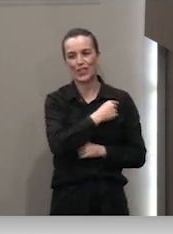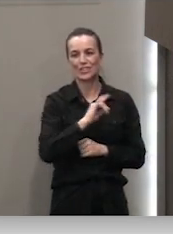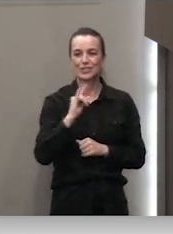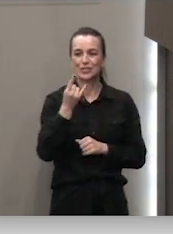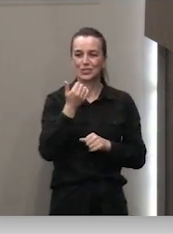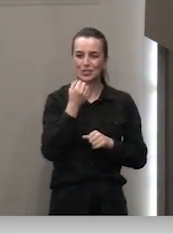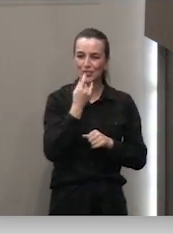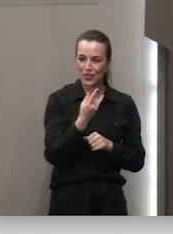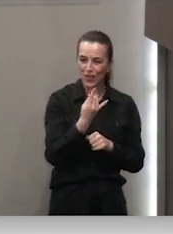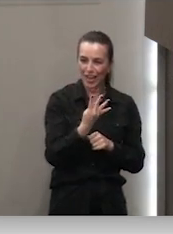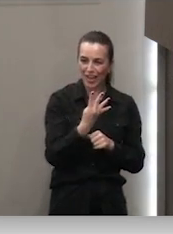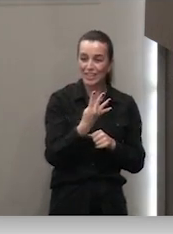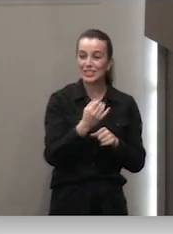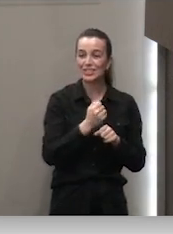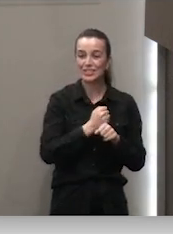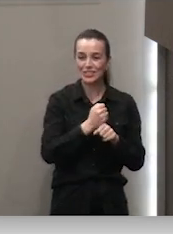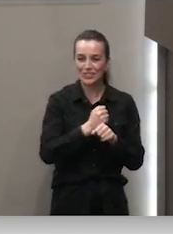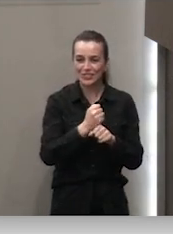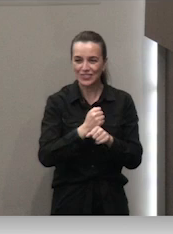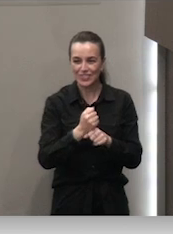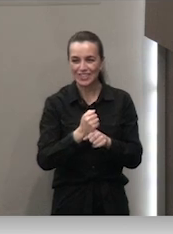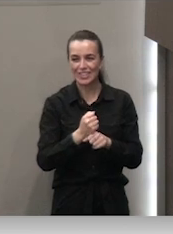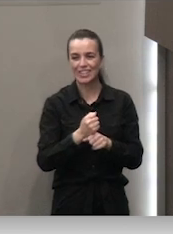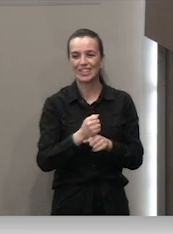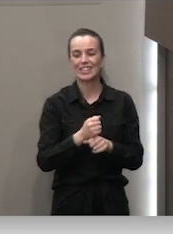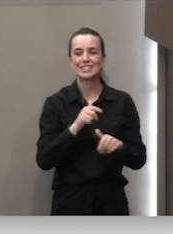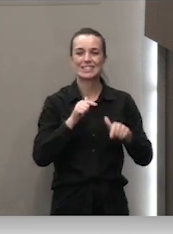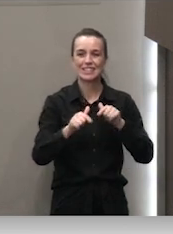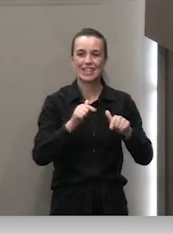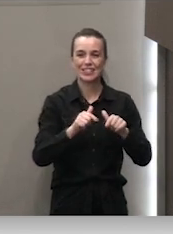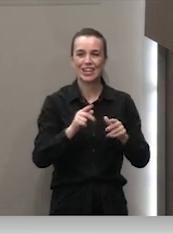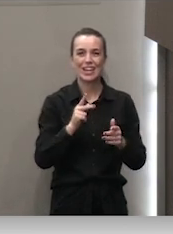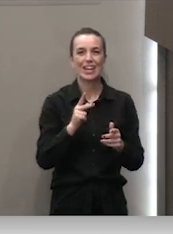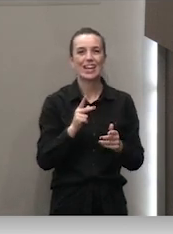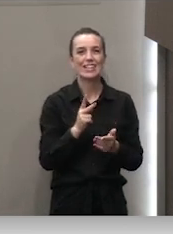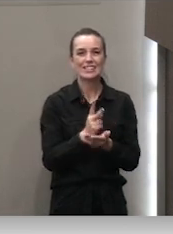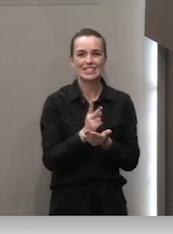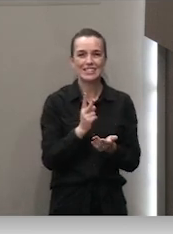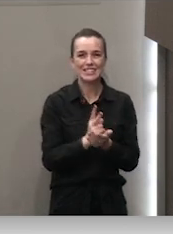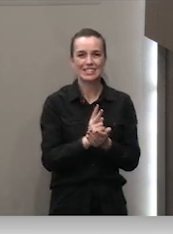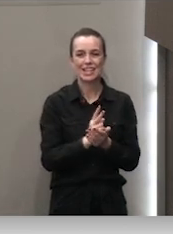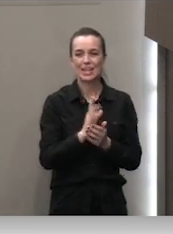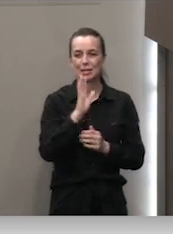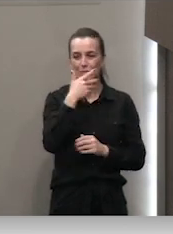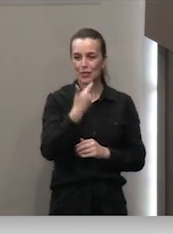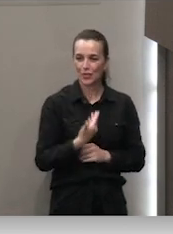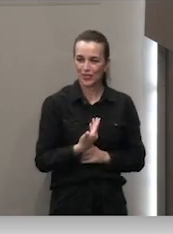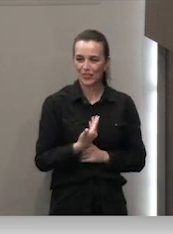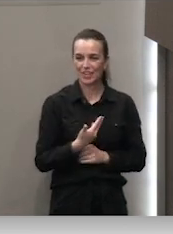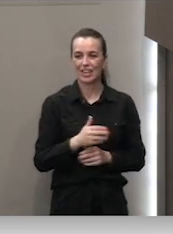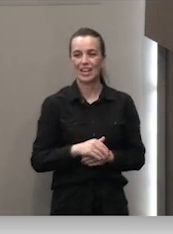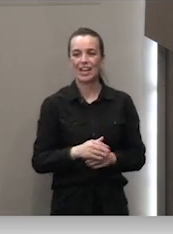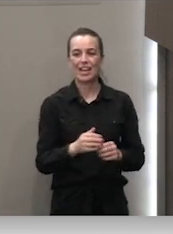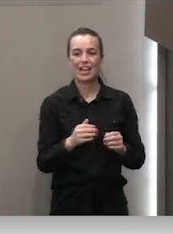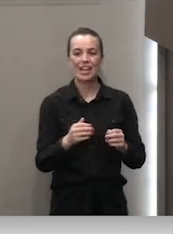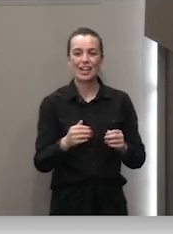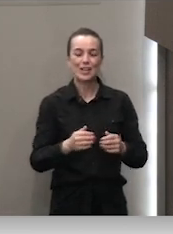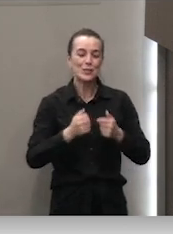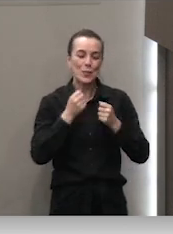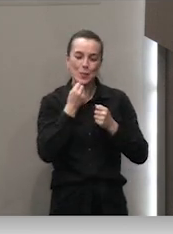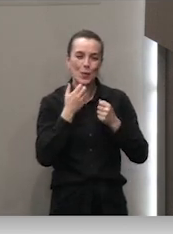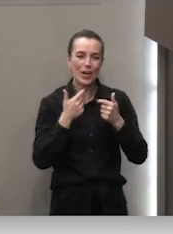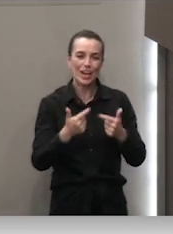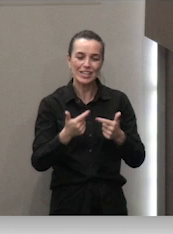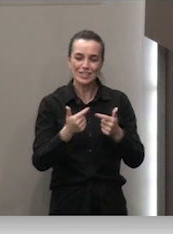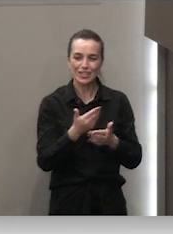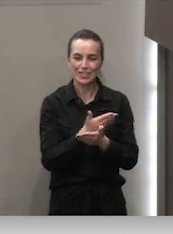4 anos, do teu trabalho, sempre com muita honestidade e transparência. A gente está aqui para te desejar do fundo do coração boa sorte.